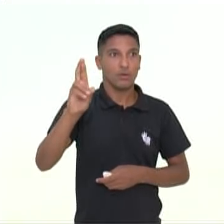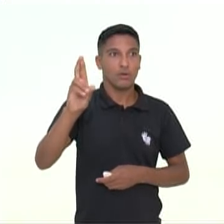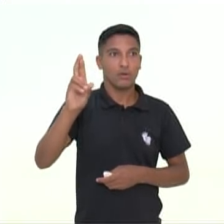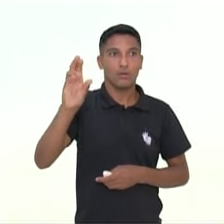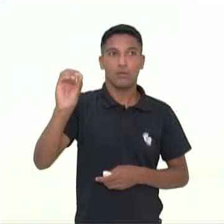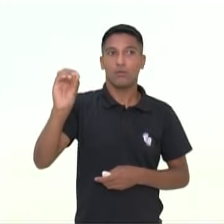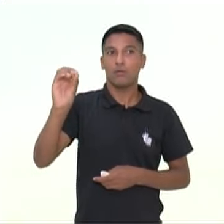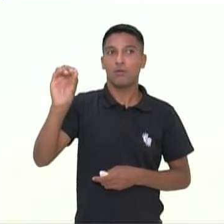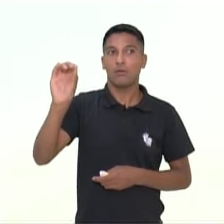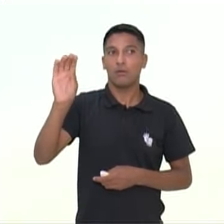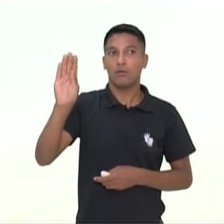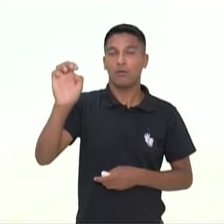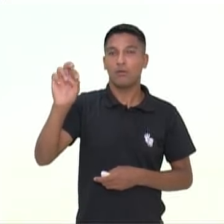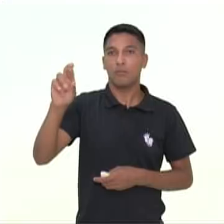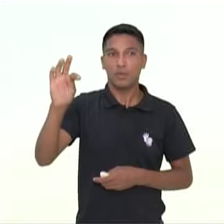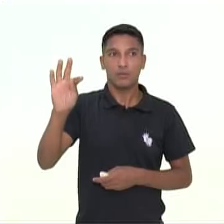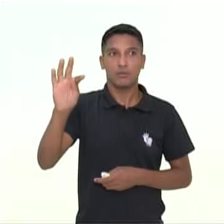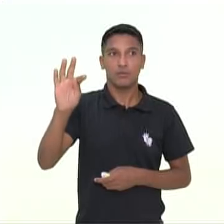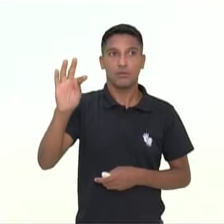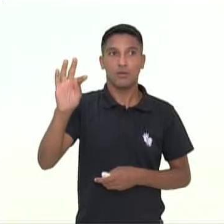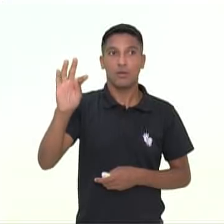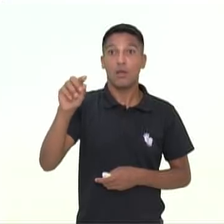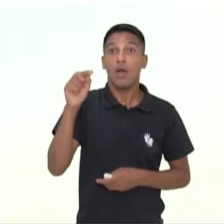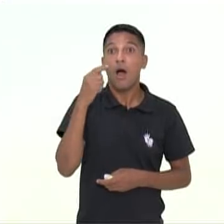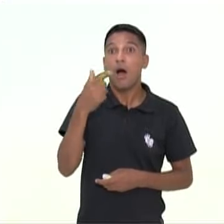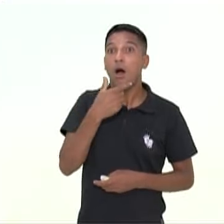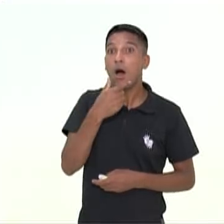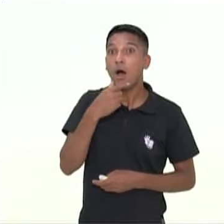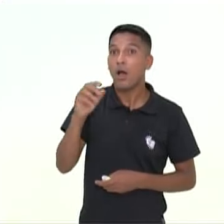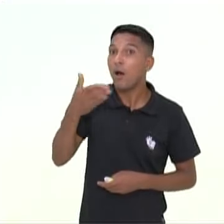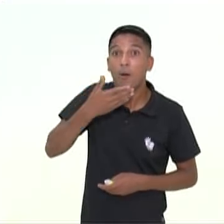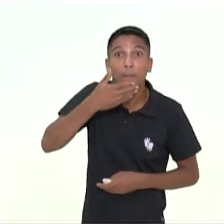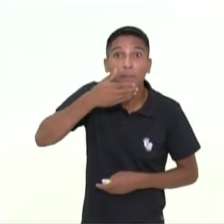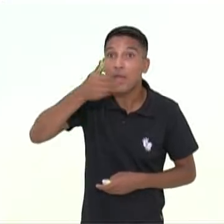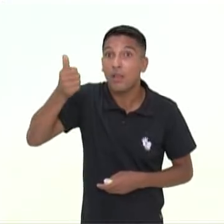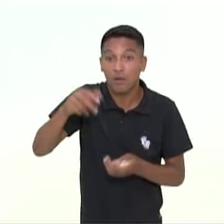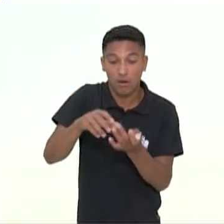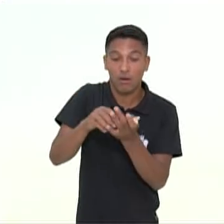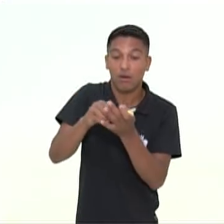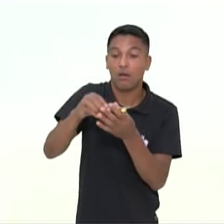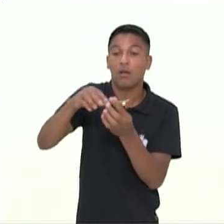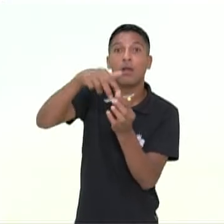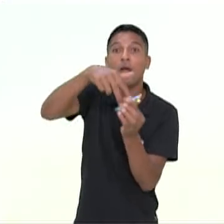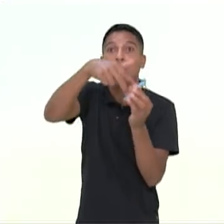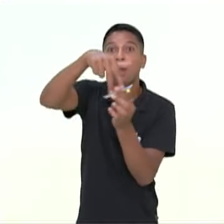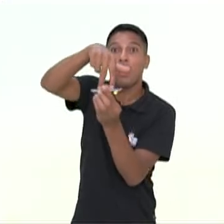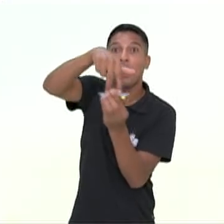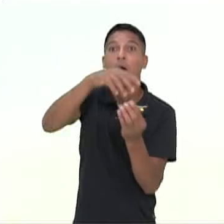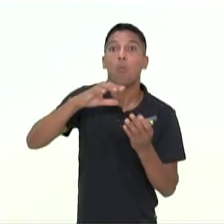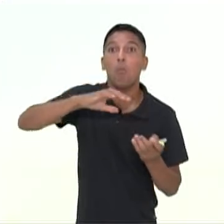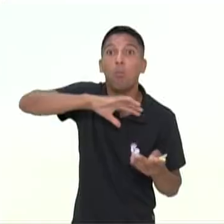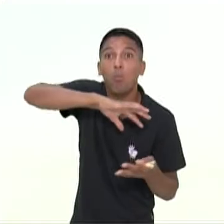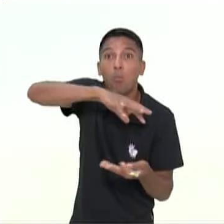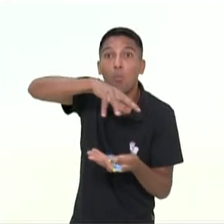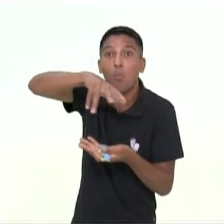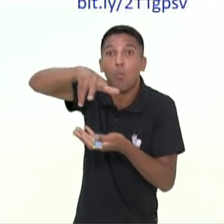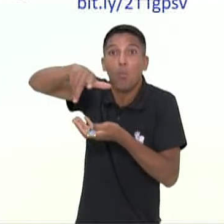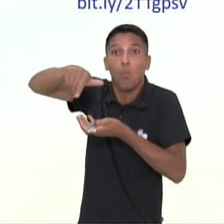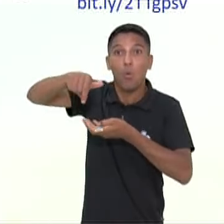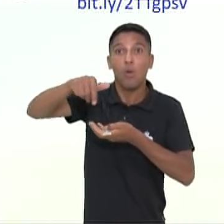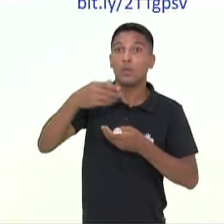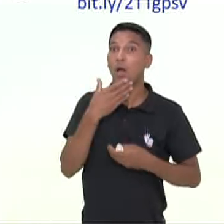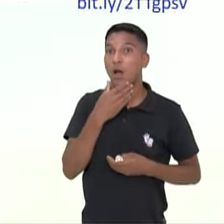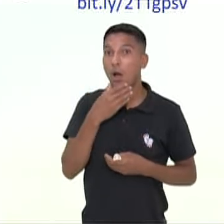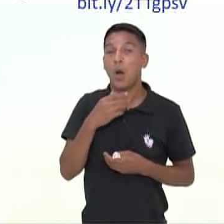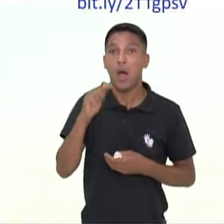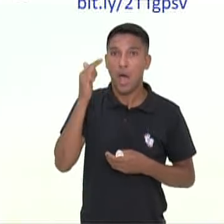melhor skatista do mundo. Em 2000, é criada a Confederação Brasileira de Skate, né, aqui no